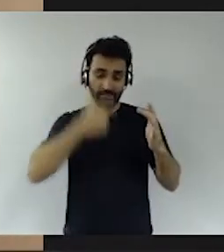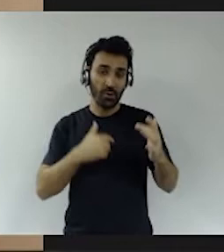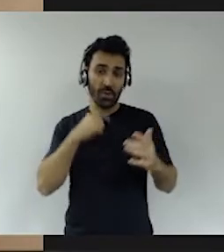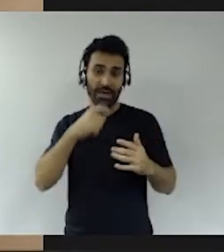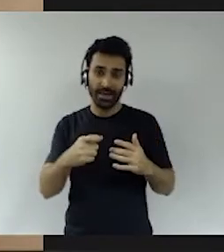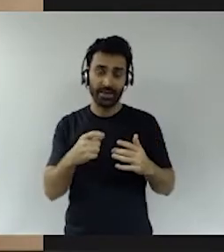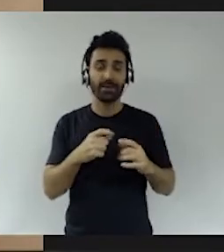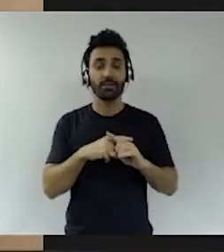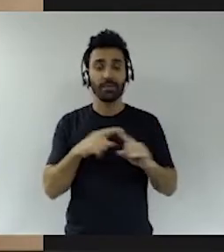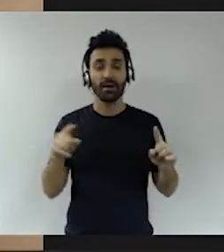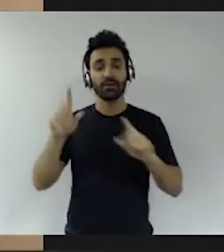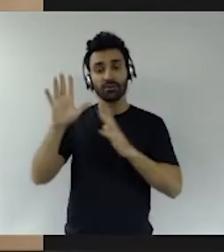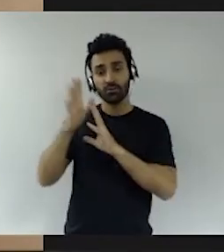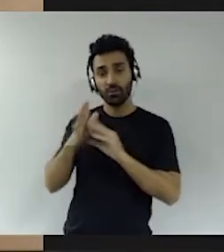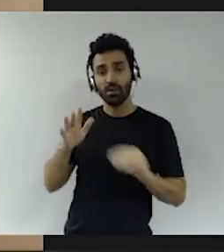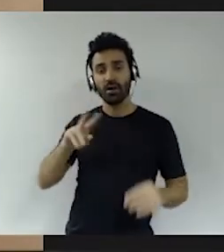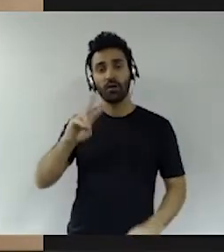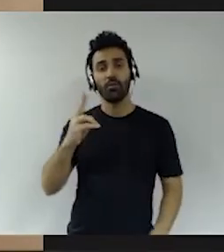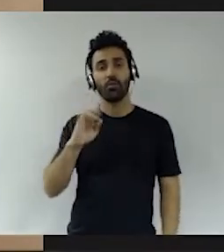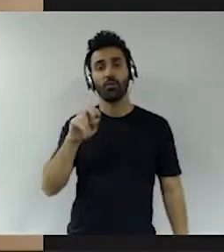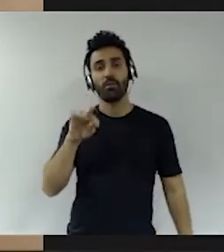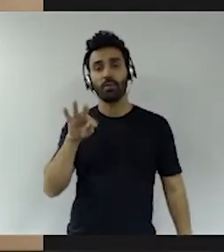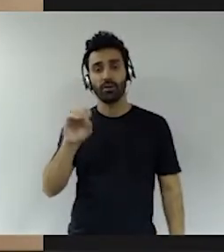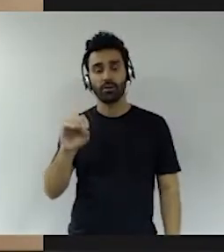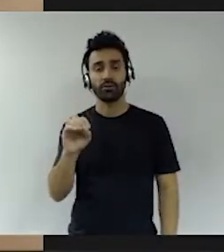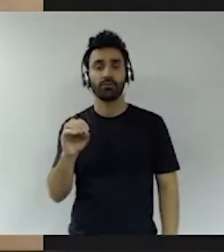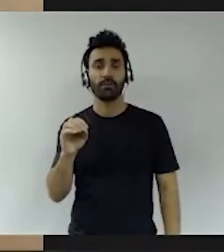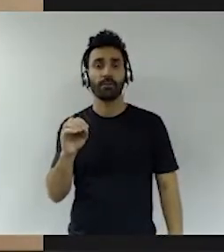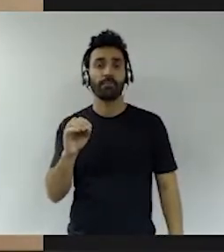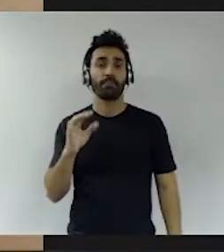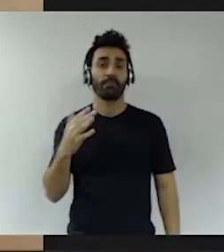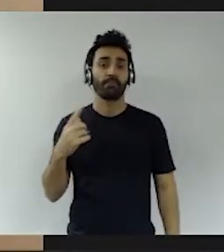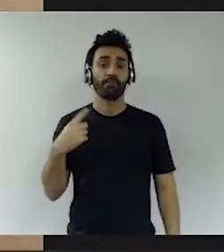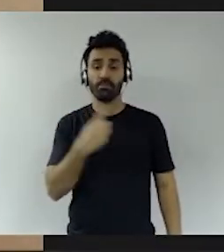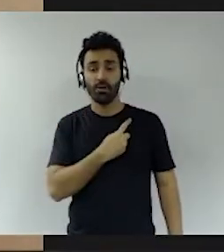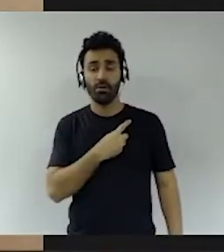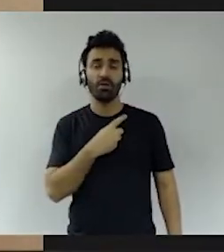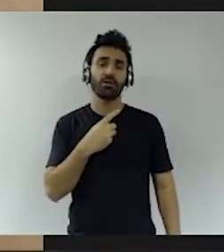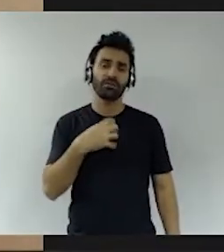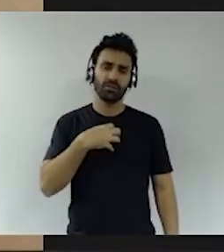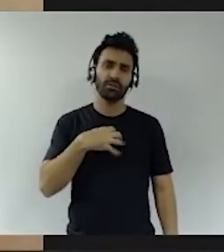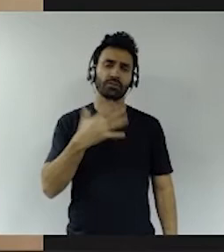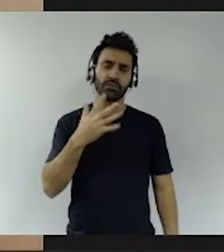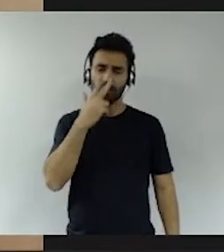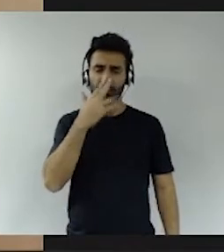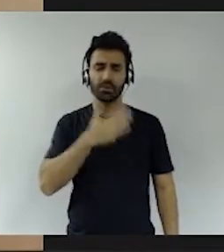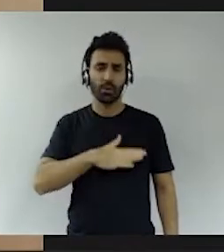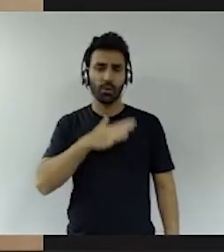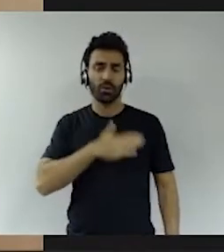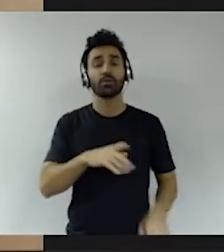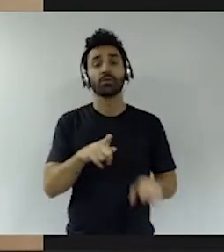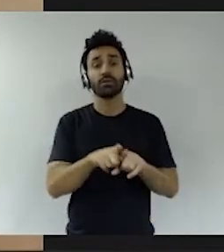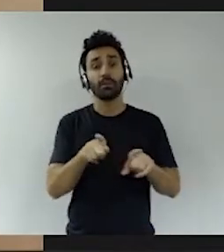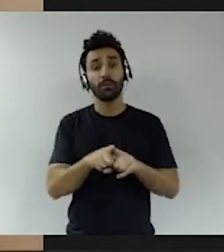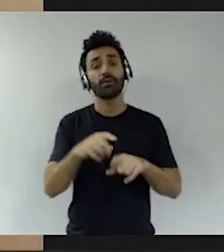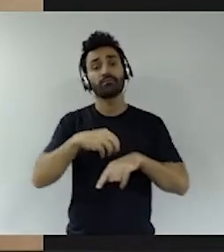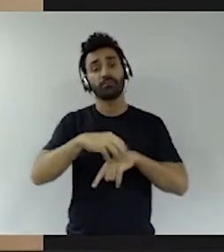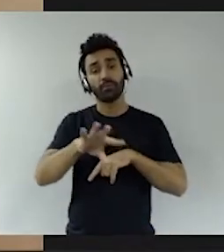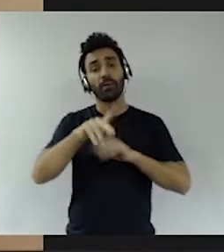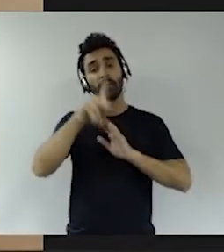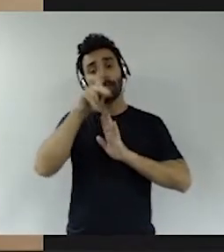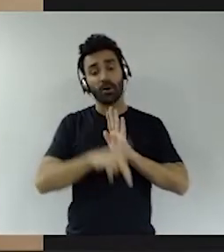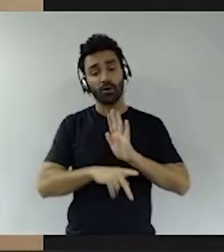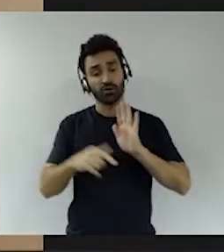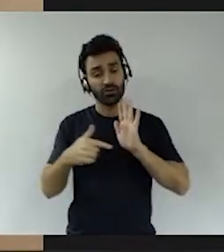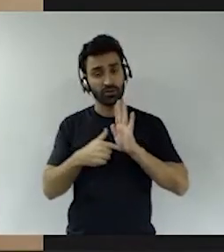doutor Humberto, dizer que, nesse aspecto, nós ficamos mais ou menos tranquilos. Da mesma forma, tranquilizá-los de que projetos